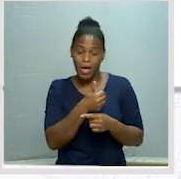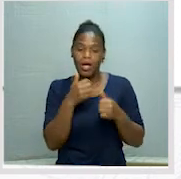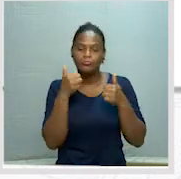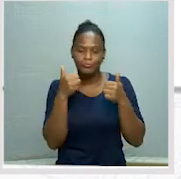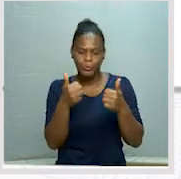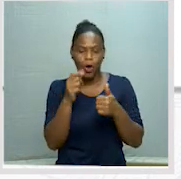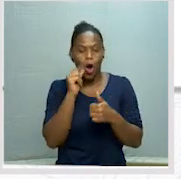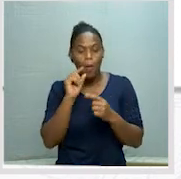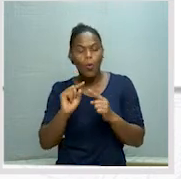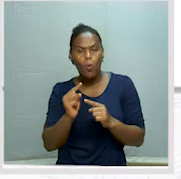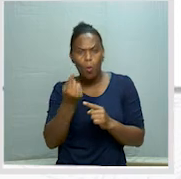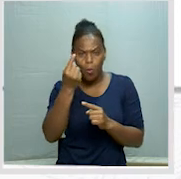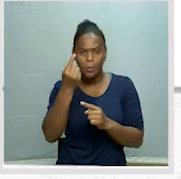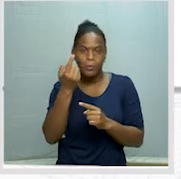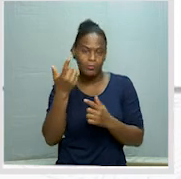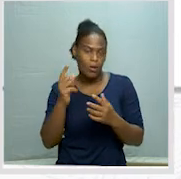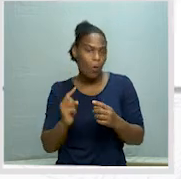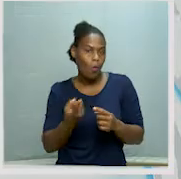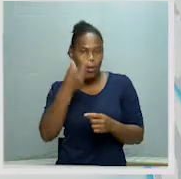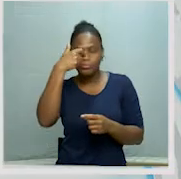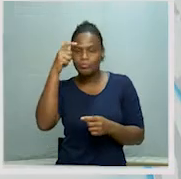opção correta. O homem é o único ser